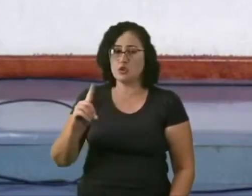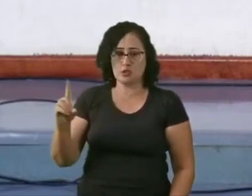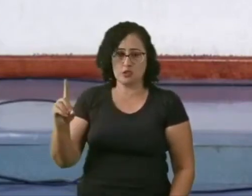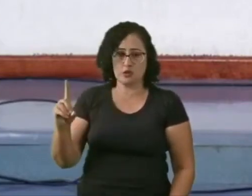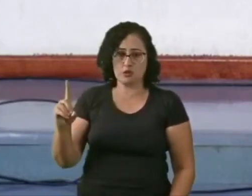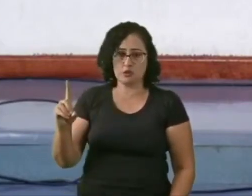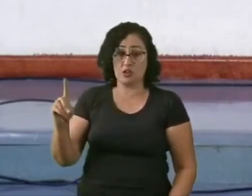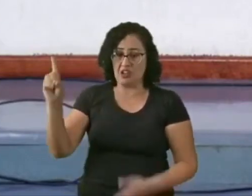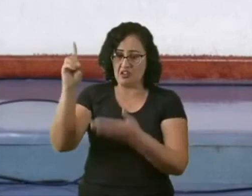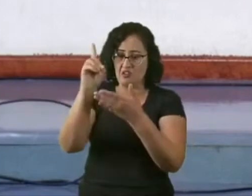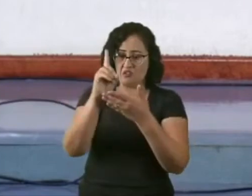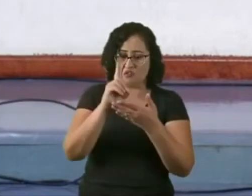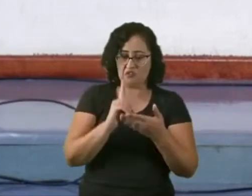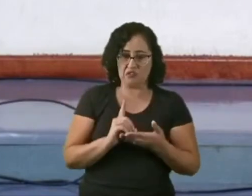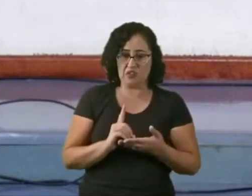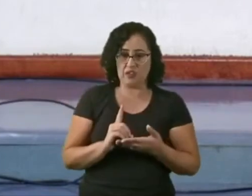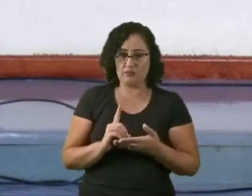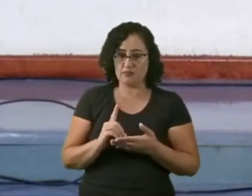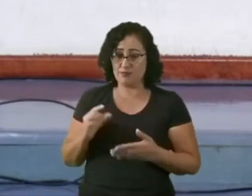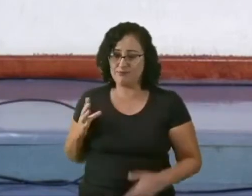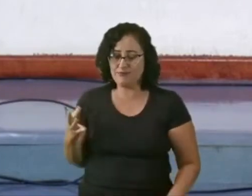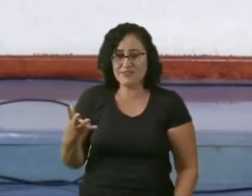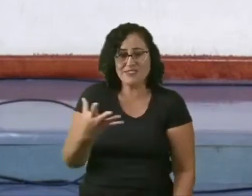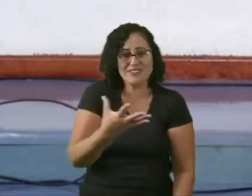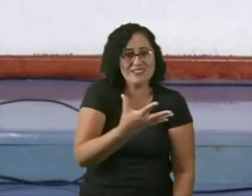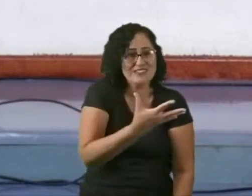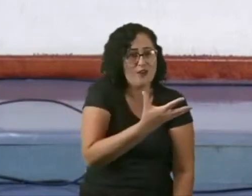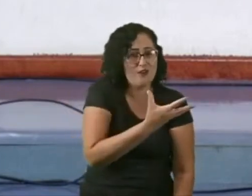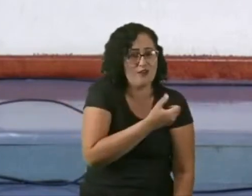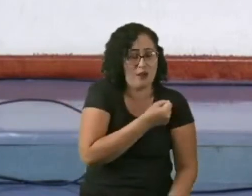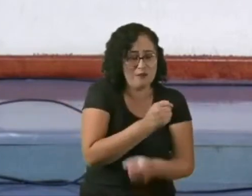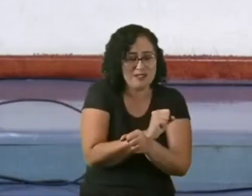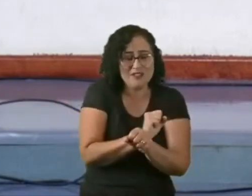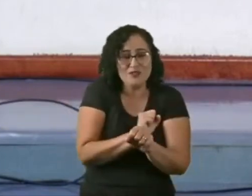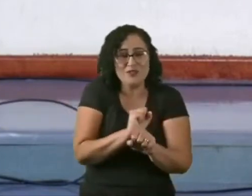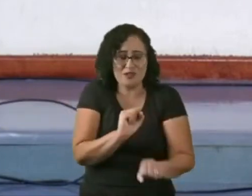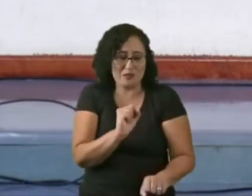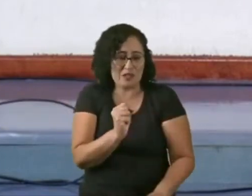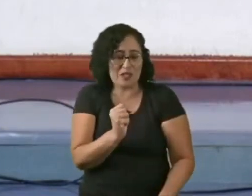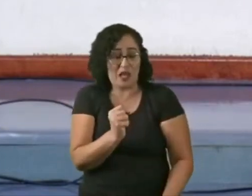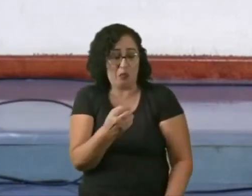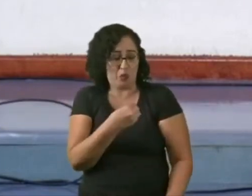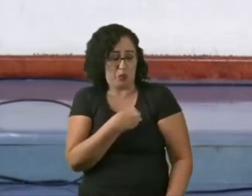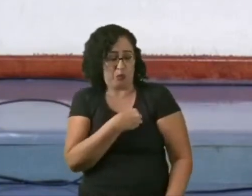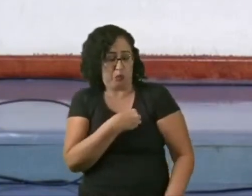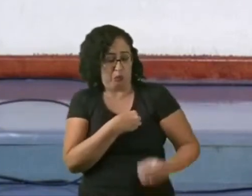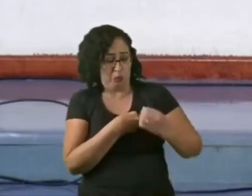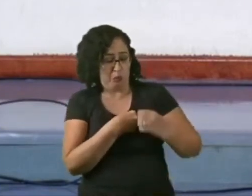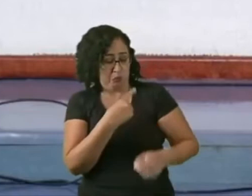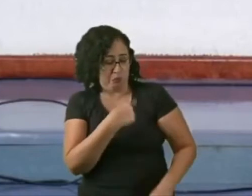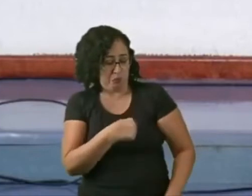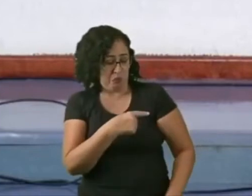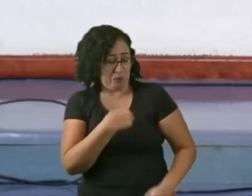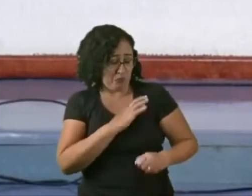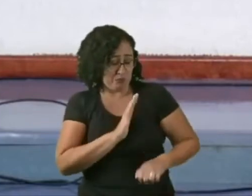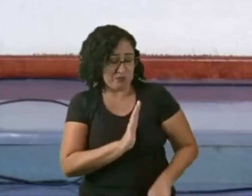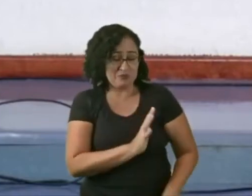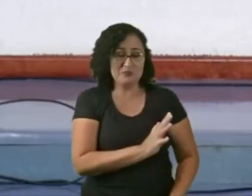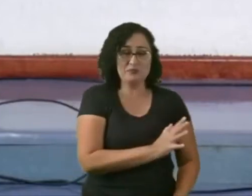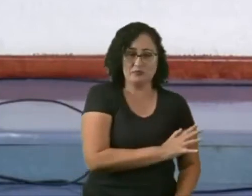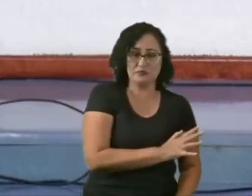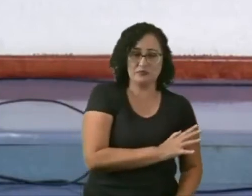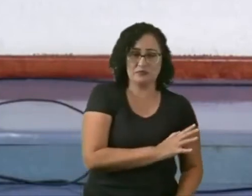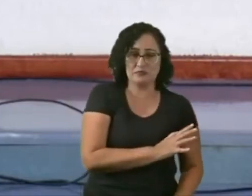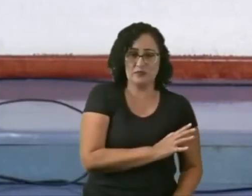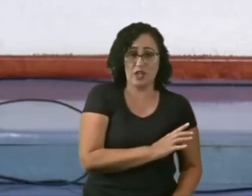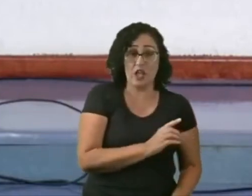libertar de nossos pecados, das nossas mazelas, e nos levar de volta aos céus.